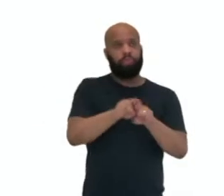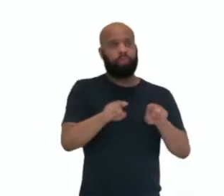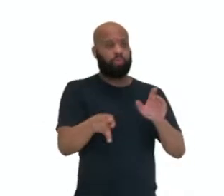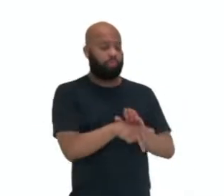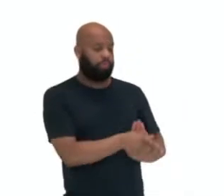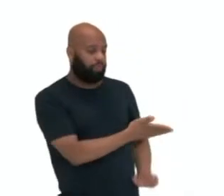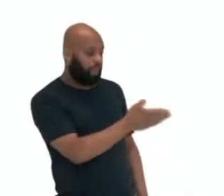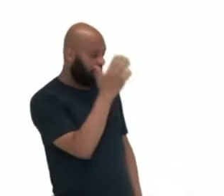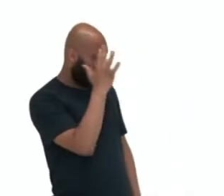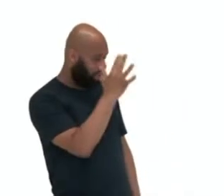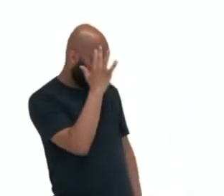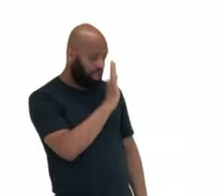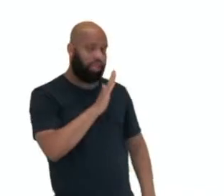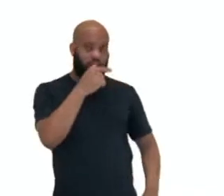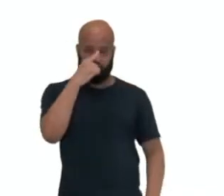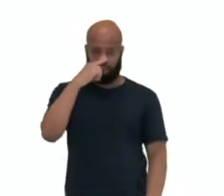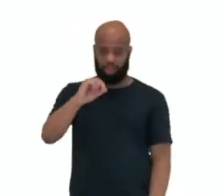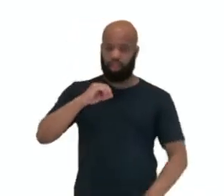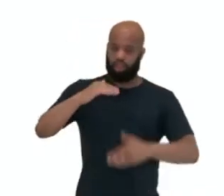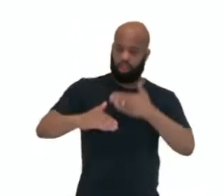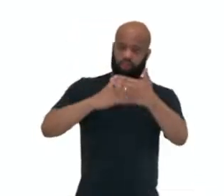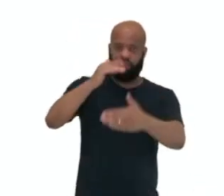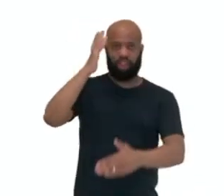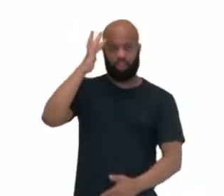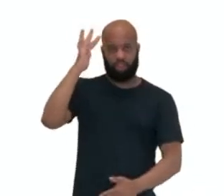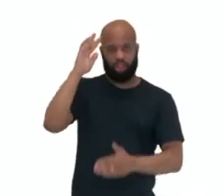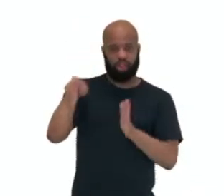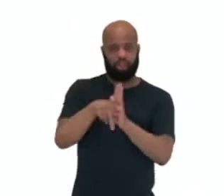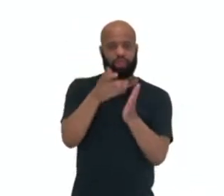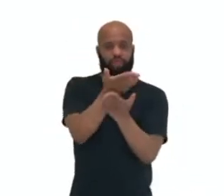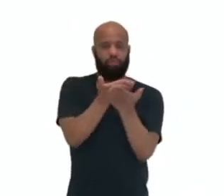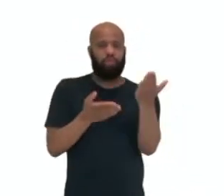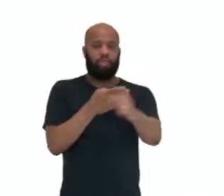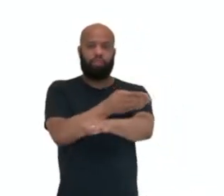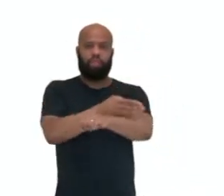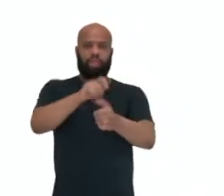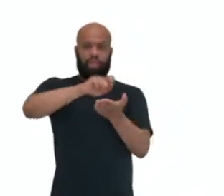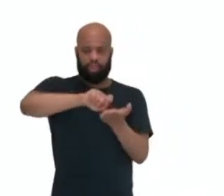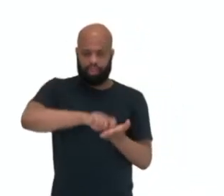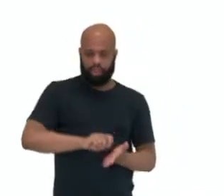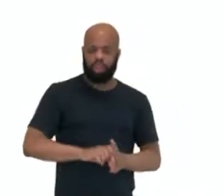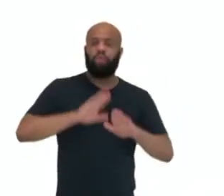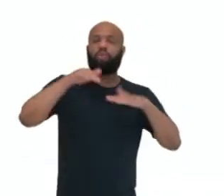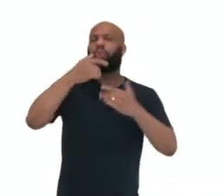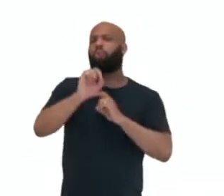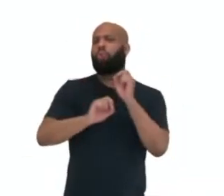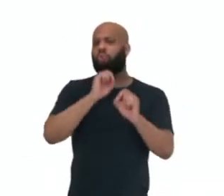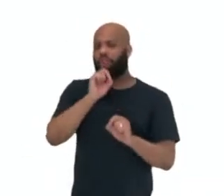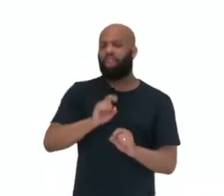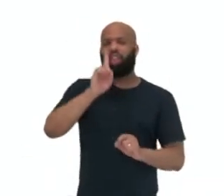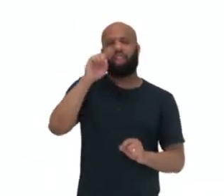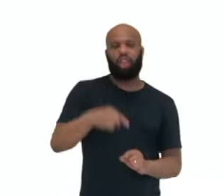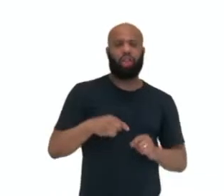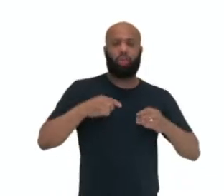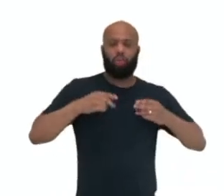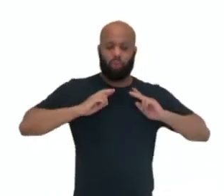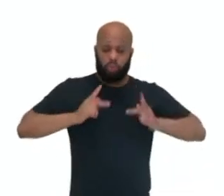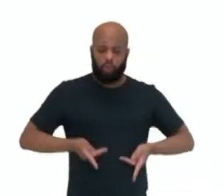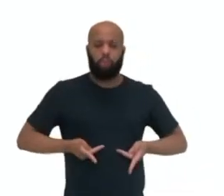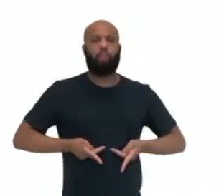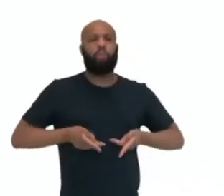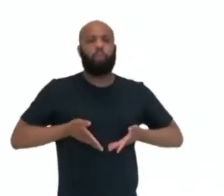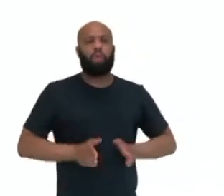empirismo. Locke desenvolve a teoria da tábula rasa, de acordo com a qual o ser humano nasce raso,